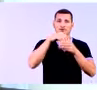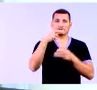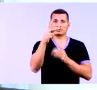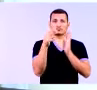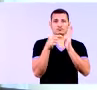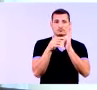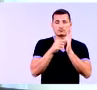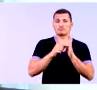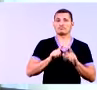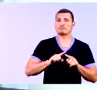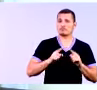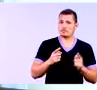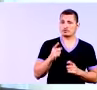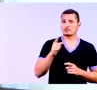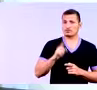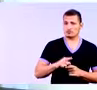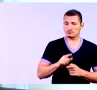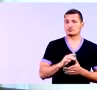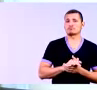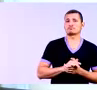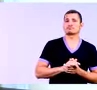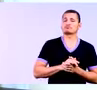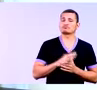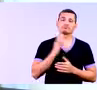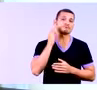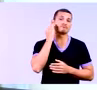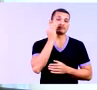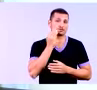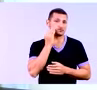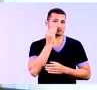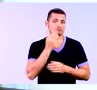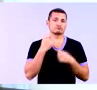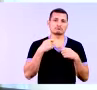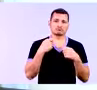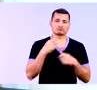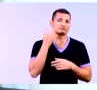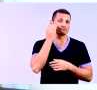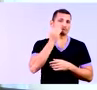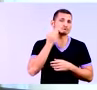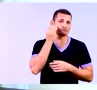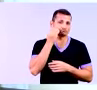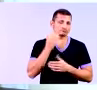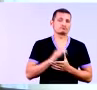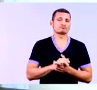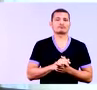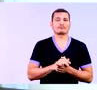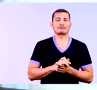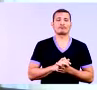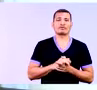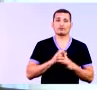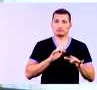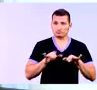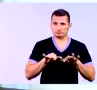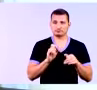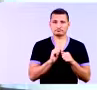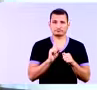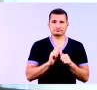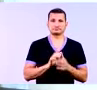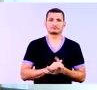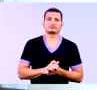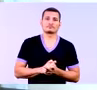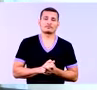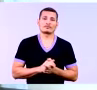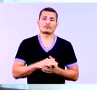Mas isso é um quesito mais de experiência. Exigiria mais de você, programador, para fazer essa operação.